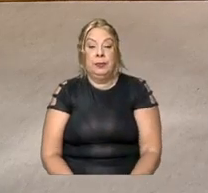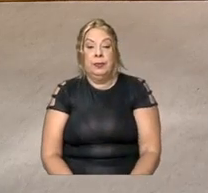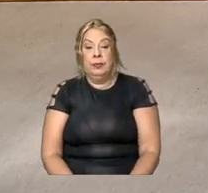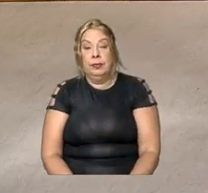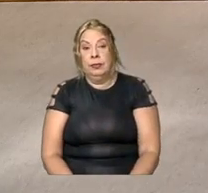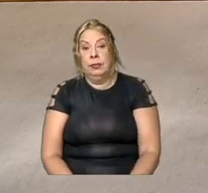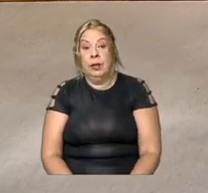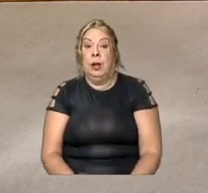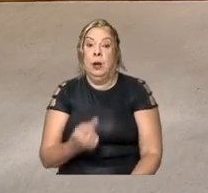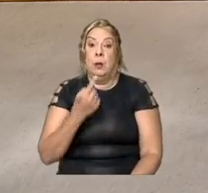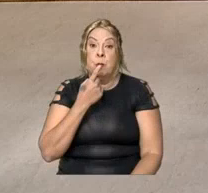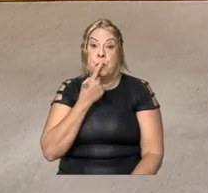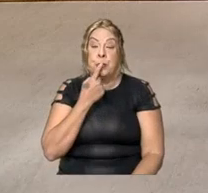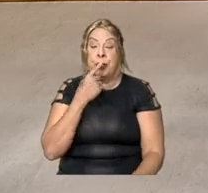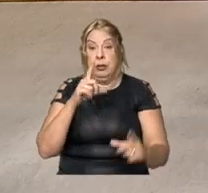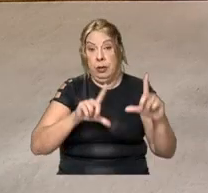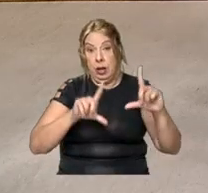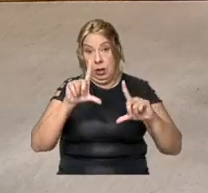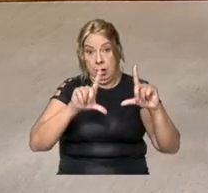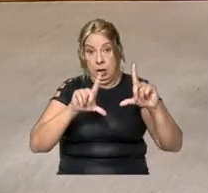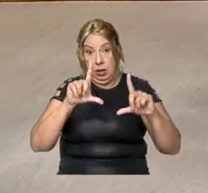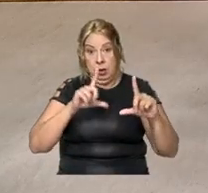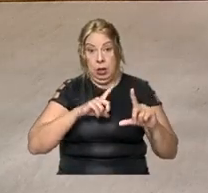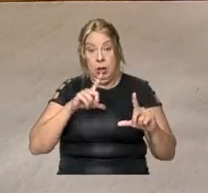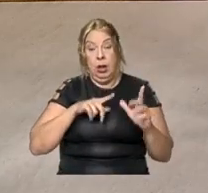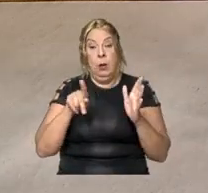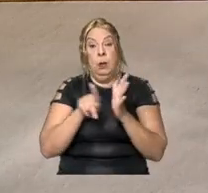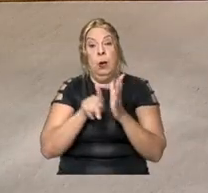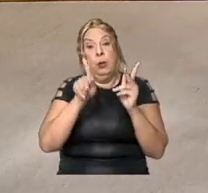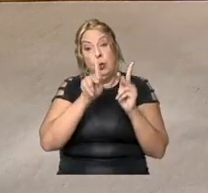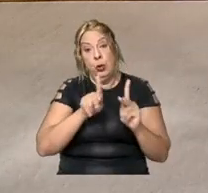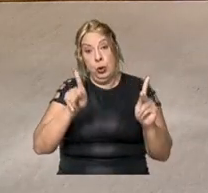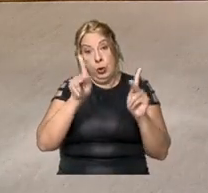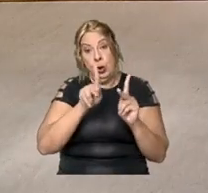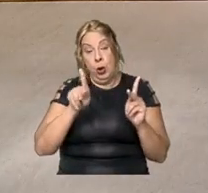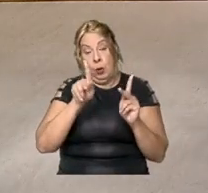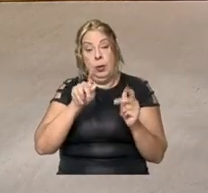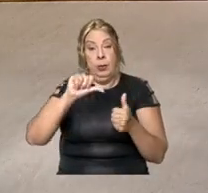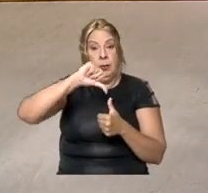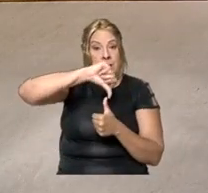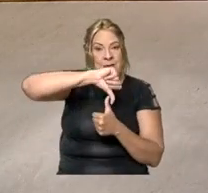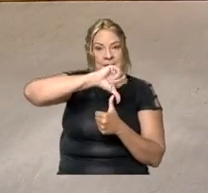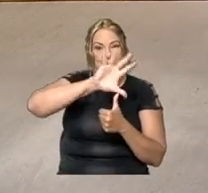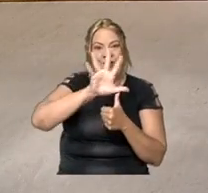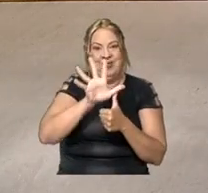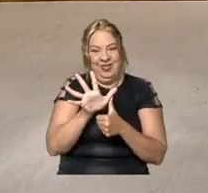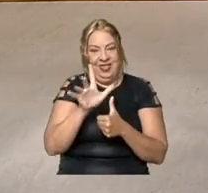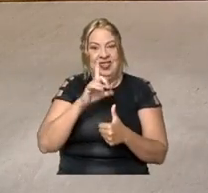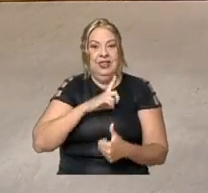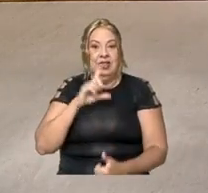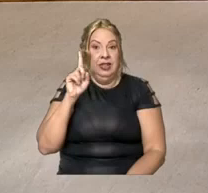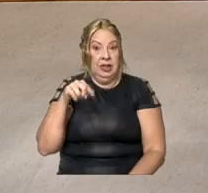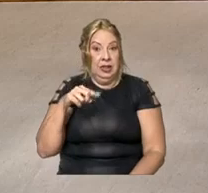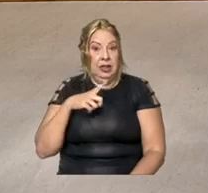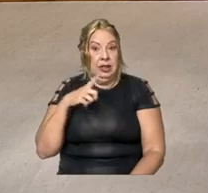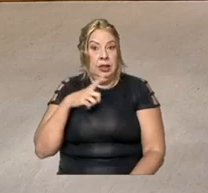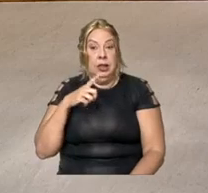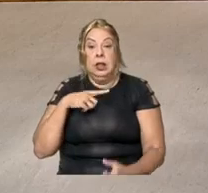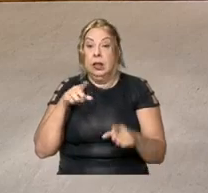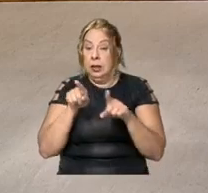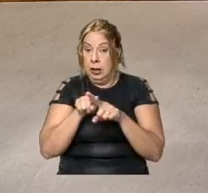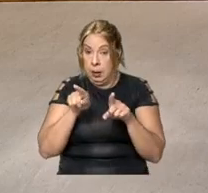bem aqui pertinho da TV Atalá, inclusive, no Aracaju Parque Shopping. Uma loja linda com peças até plus